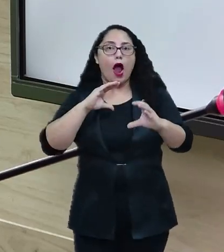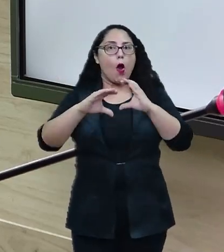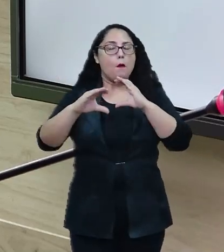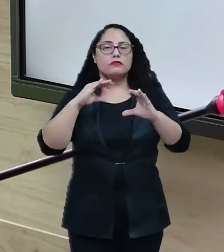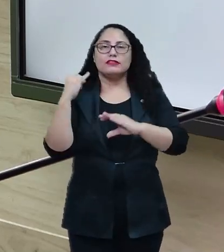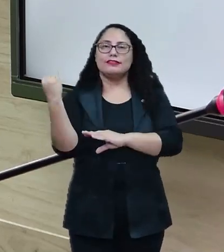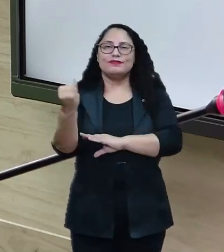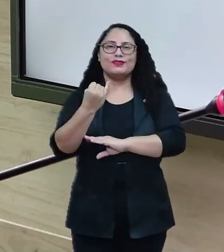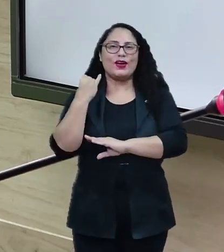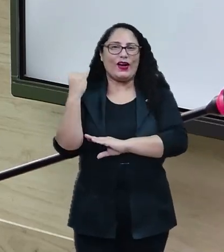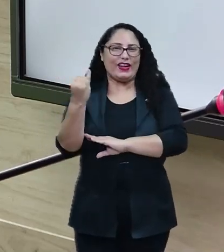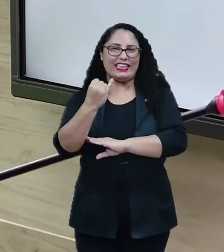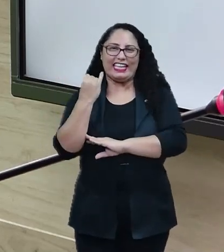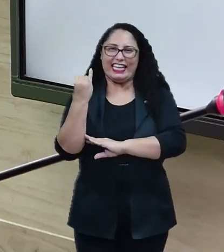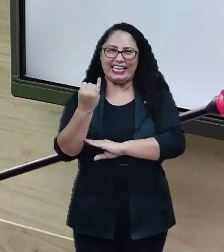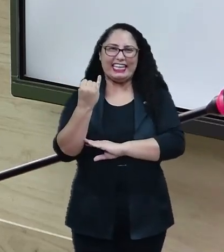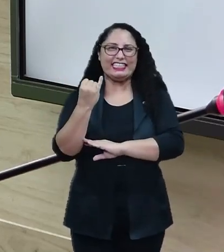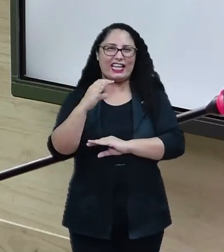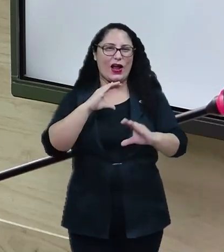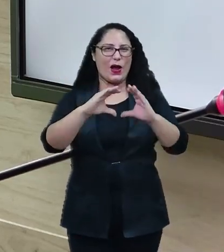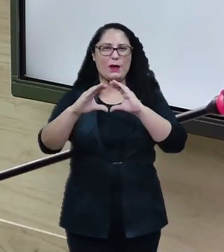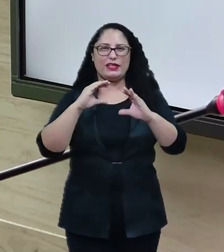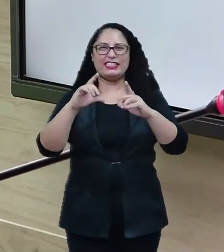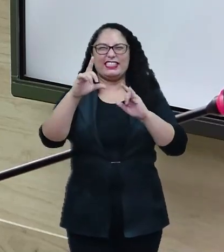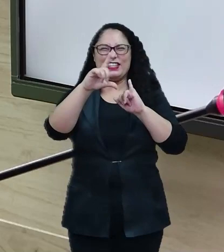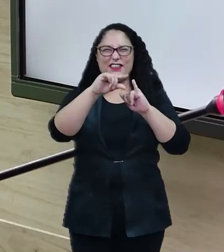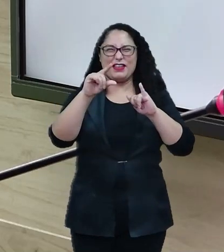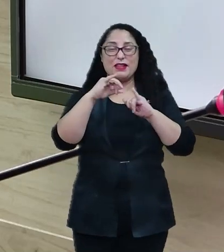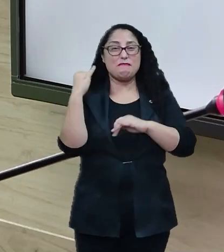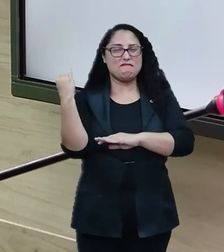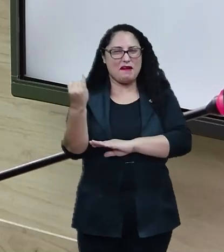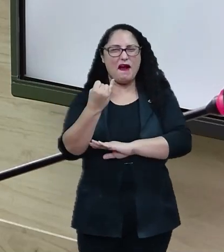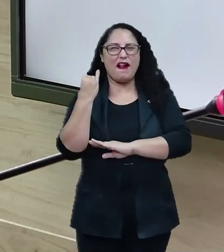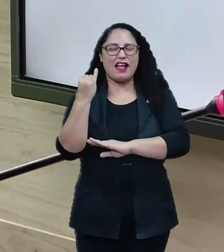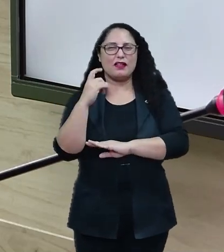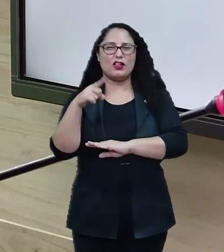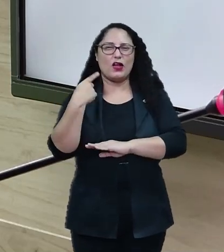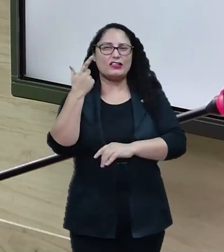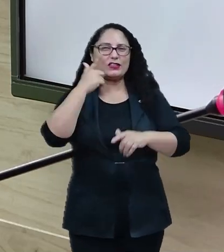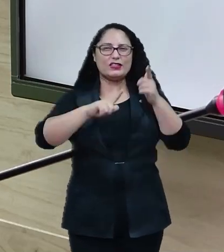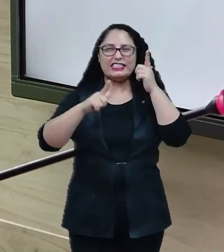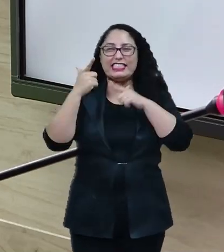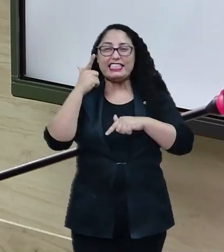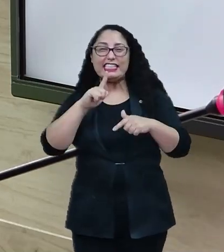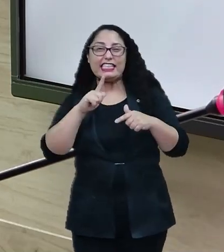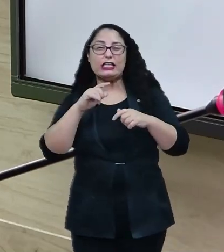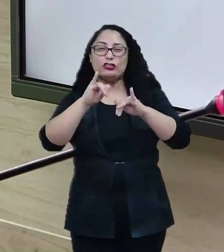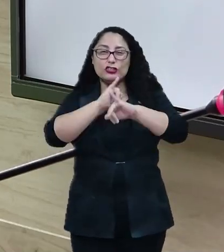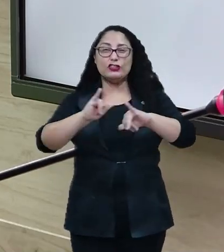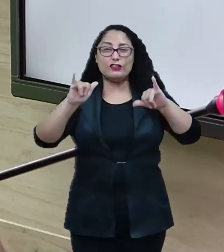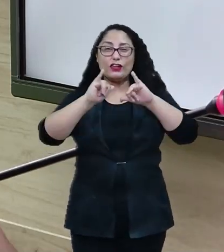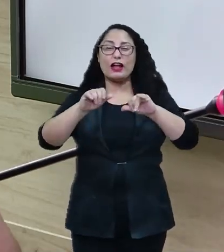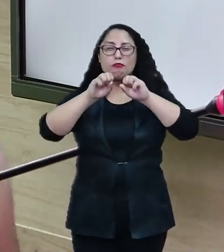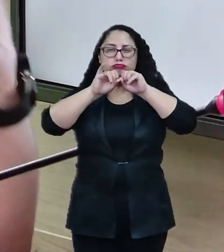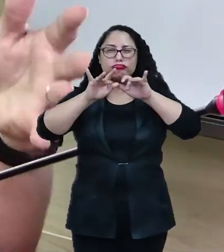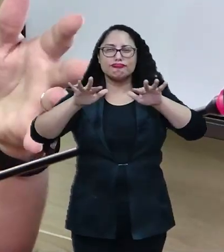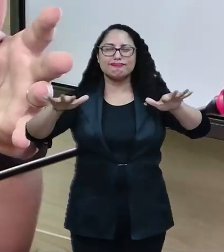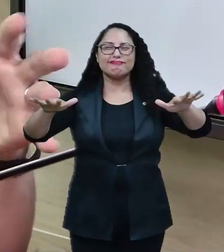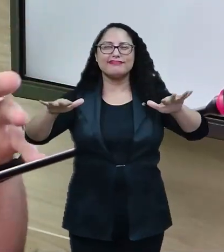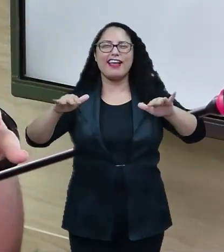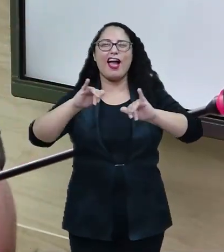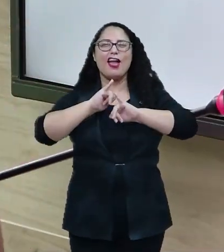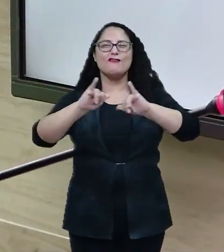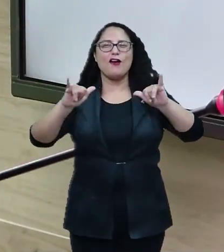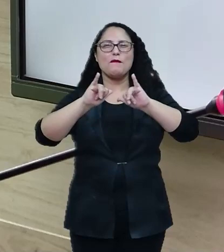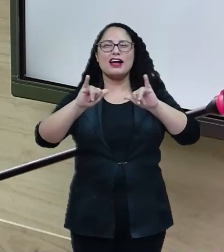comunicação é fundamental, né? A comunicação do IFB é fundamental para que a gente consiga divulgar e disseminar essa informação, né,